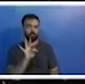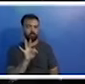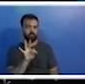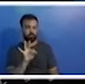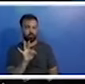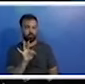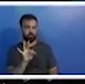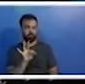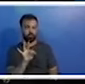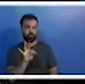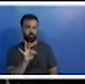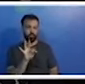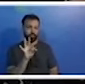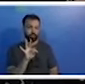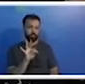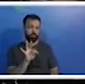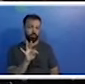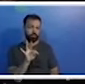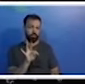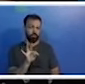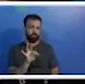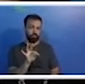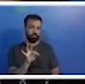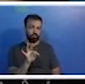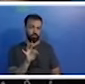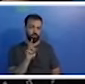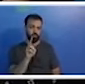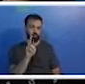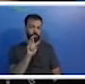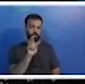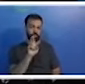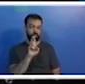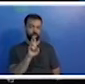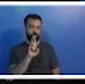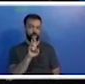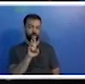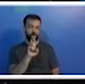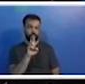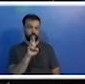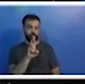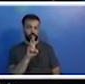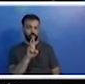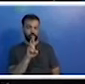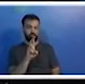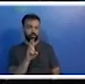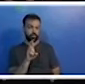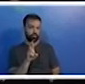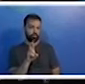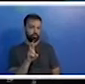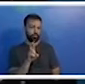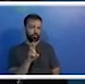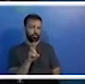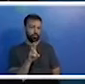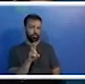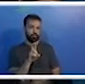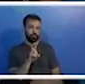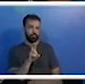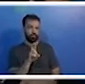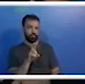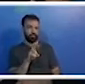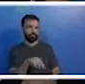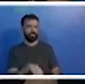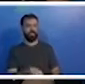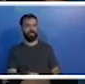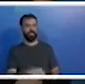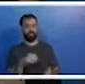que corre da mão para uma expressão o corre da mão para uma outra moça letra Intrusa Professor